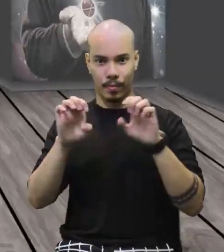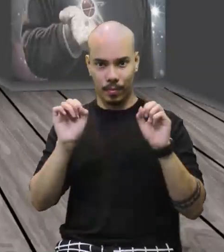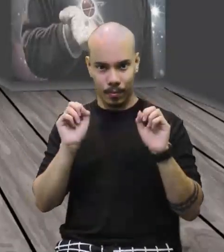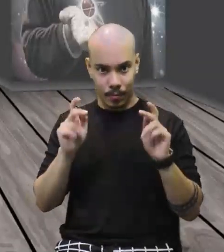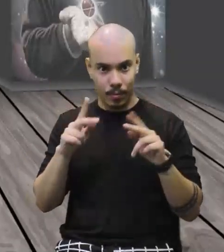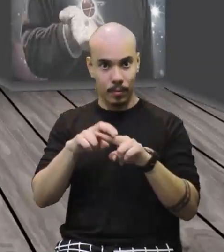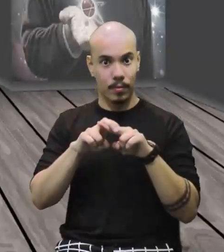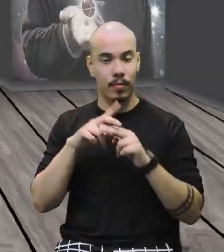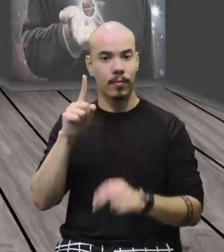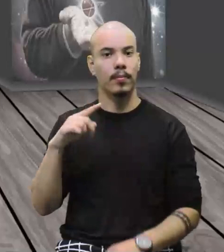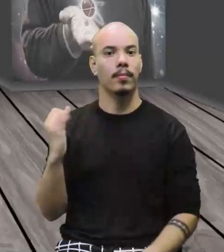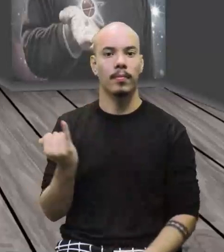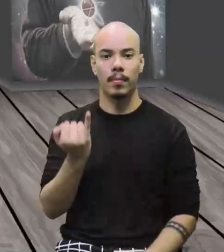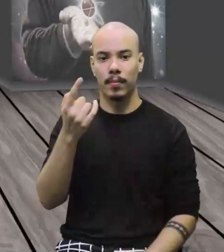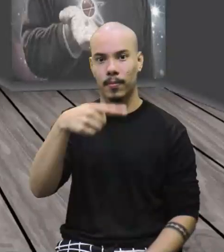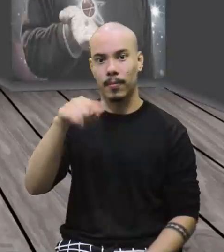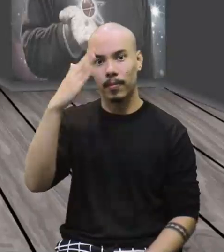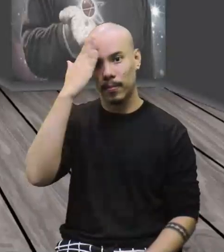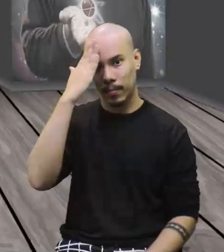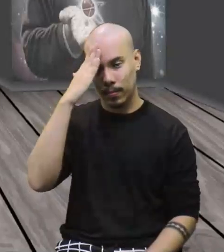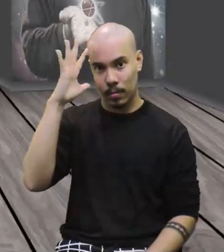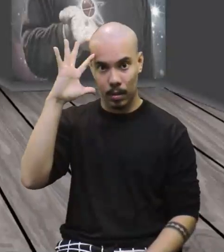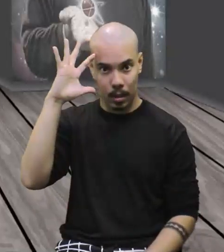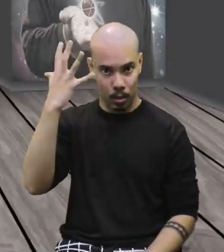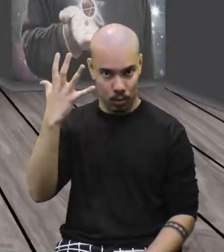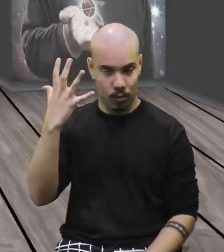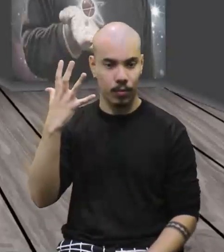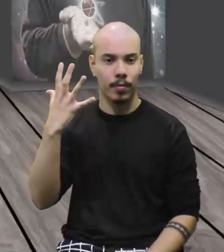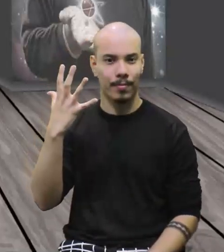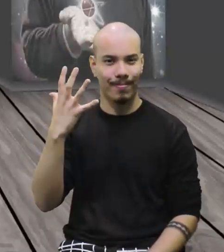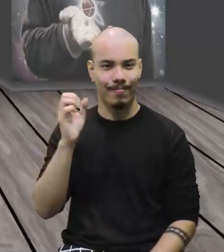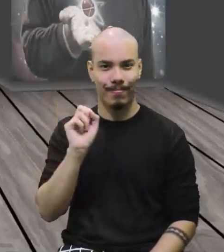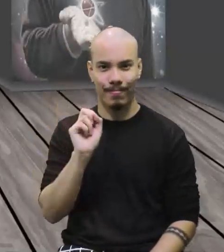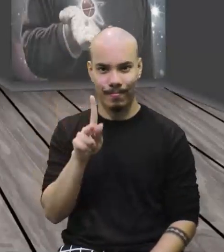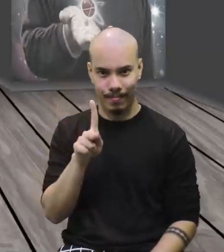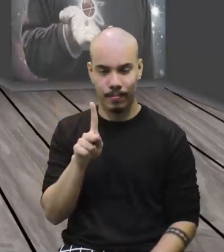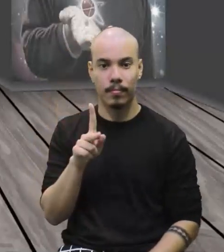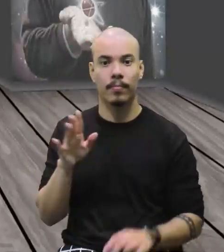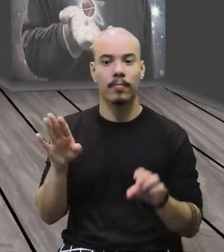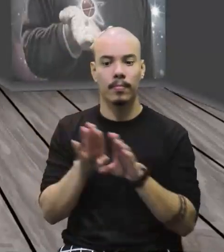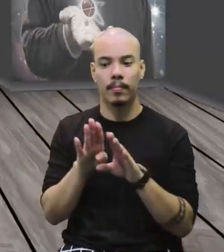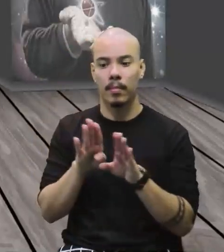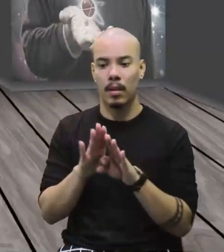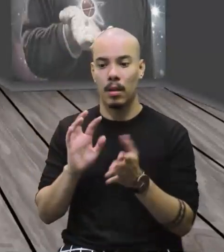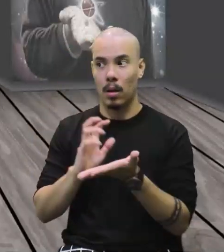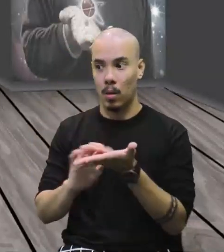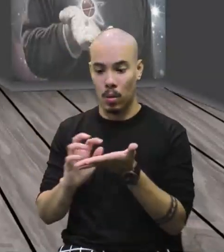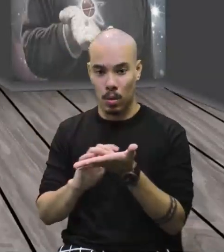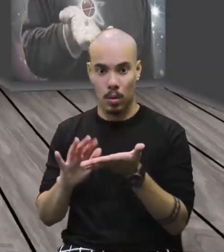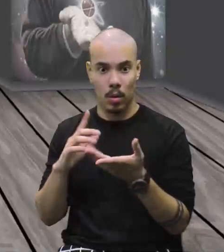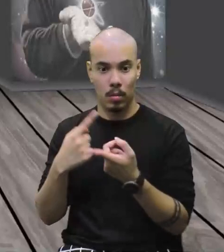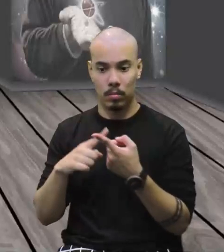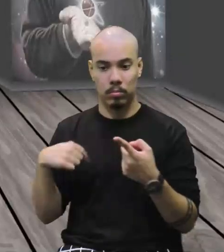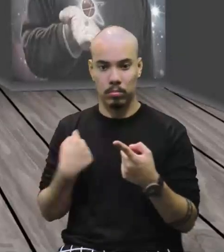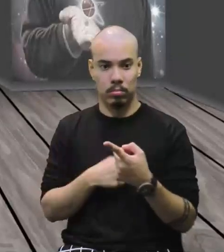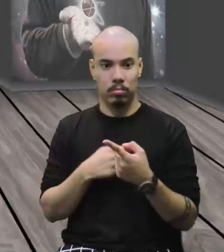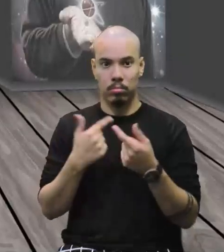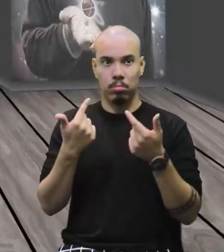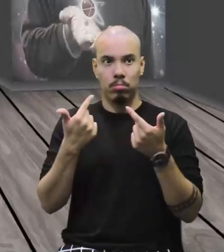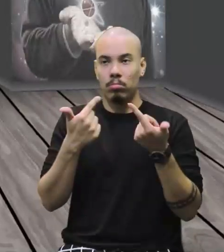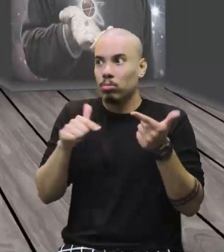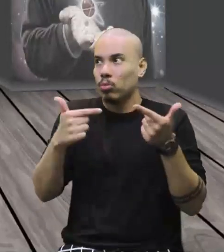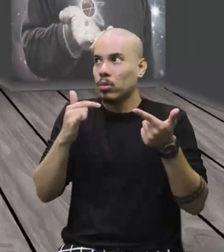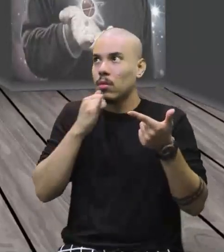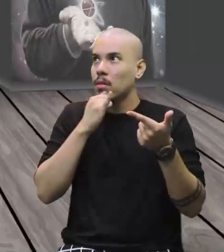é muito importante, saiba resolver e montar, certo? A calculadora, como para nós não tem essa... No